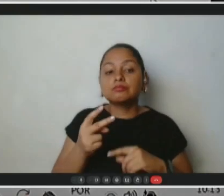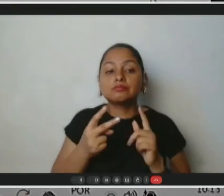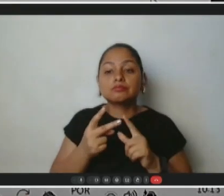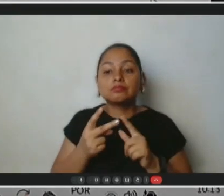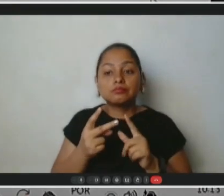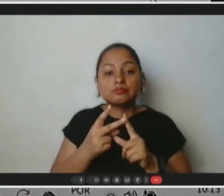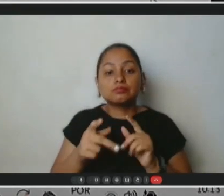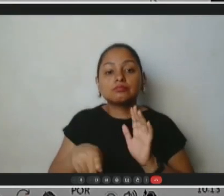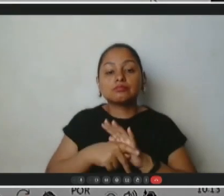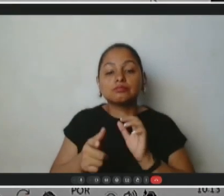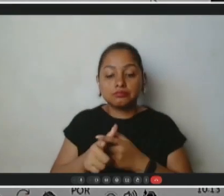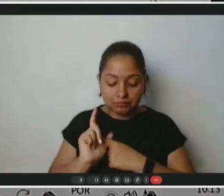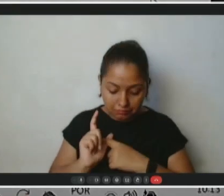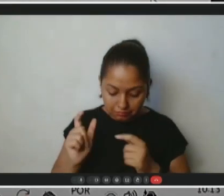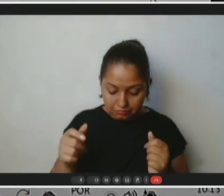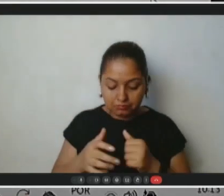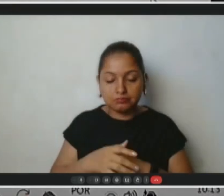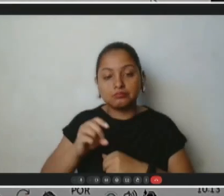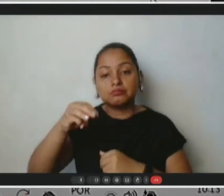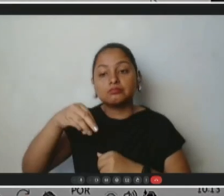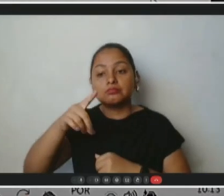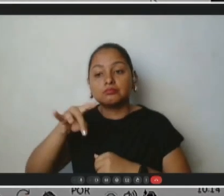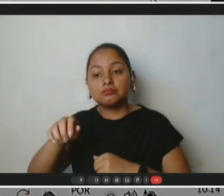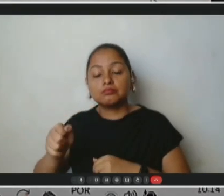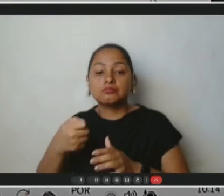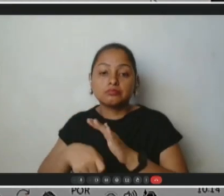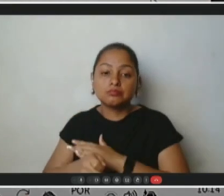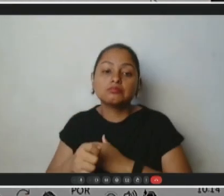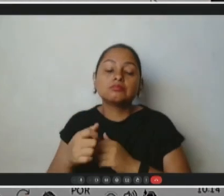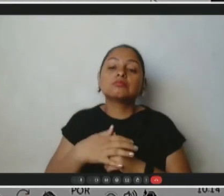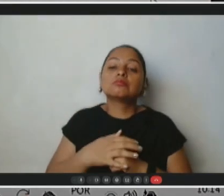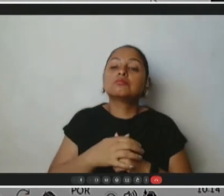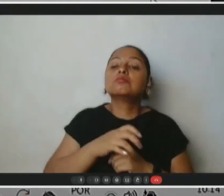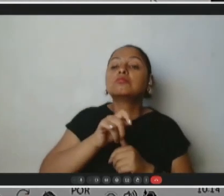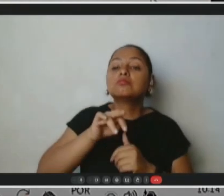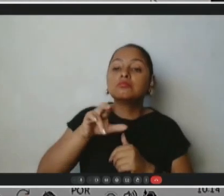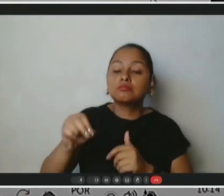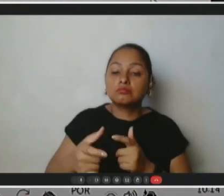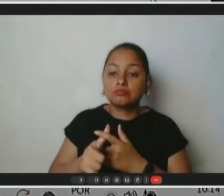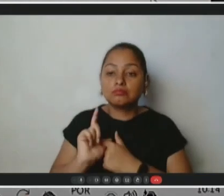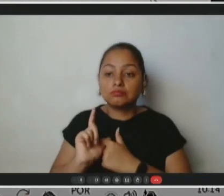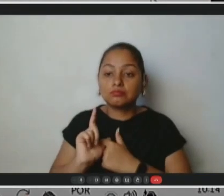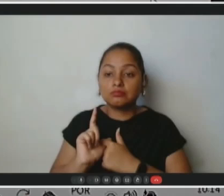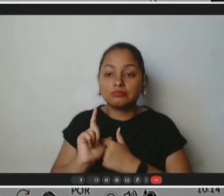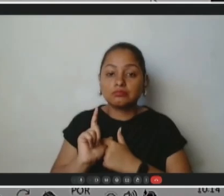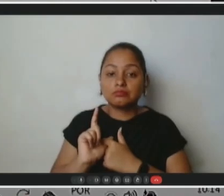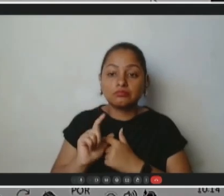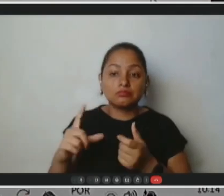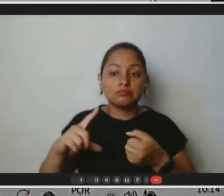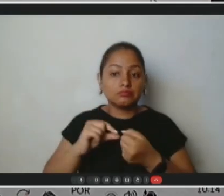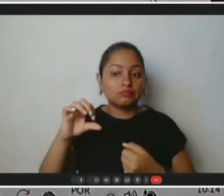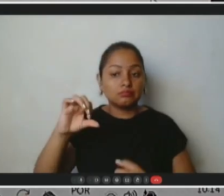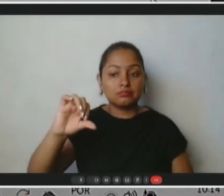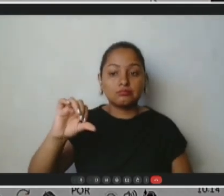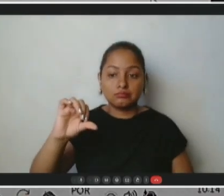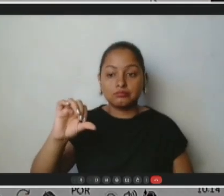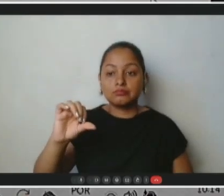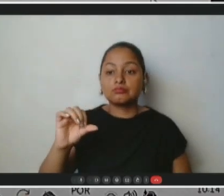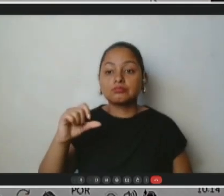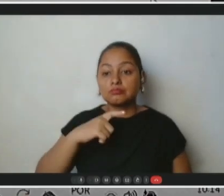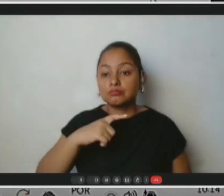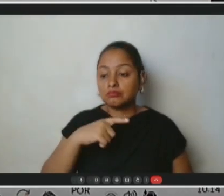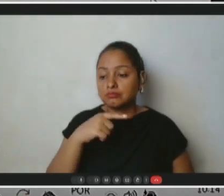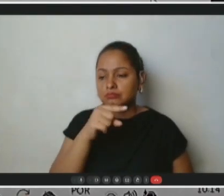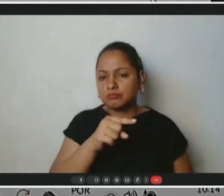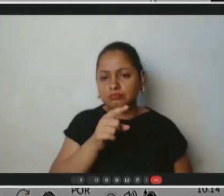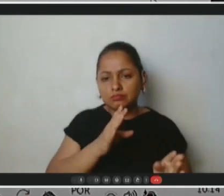C. Modalidade de aplicação. D. Elemento de despesa. Artigo 9º. As programações dos fundos de assistência social,